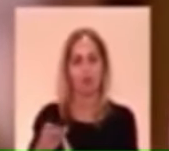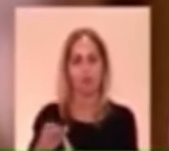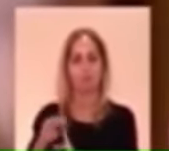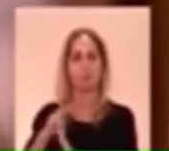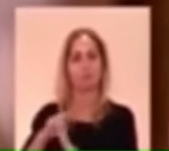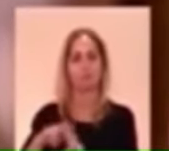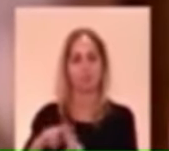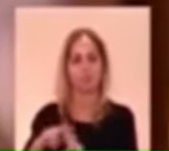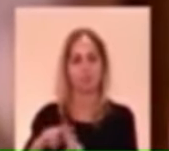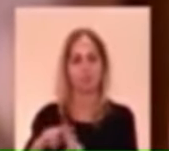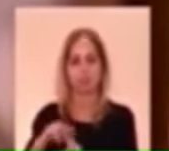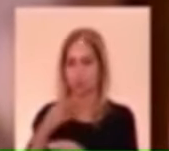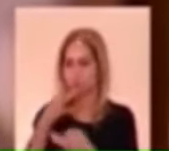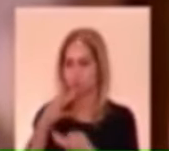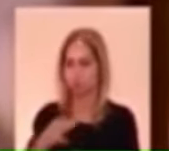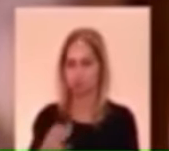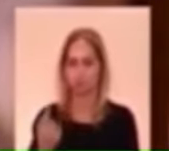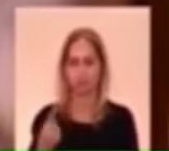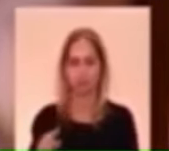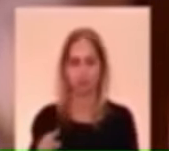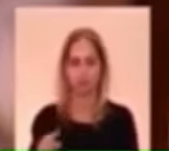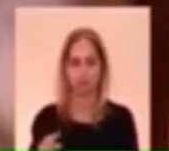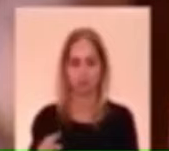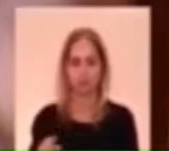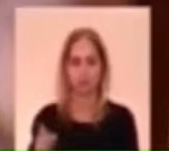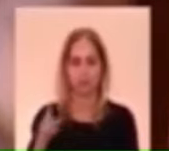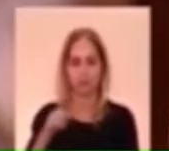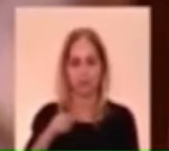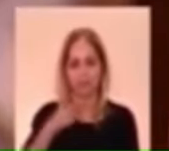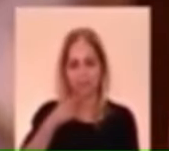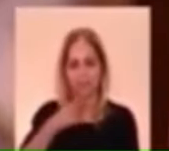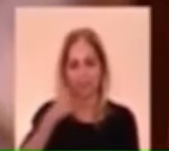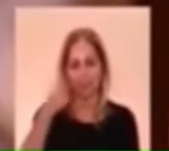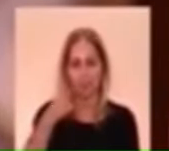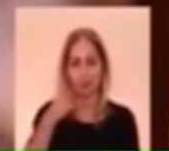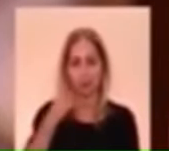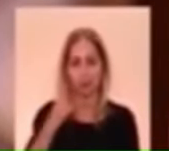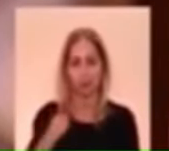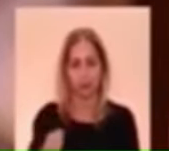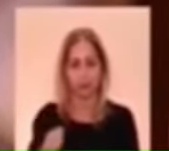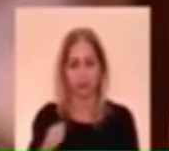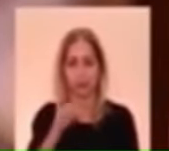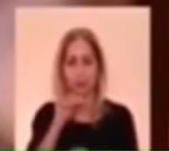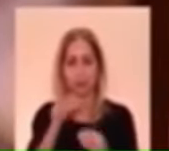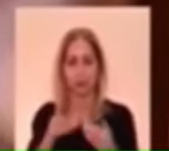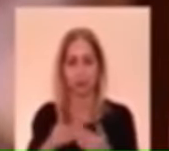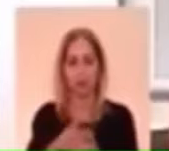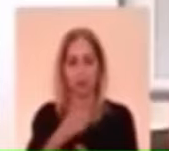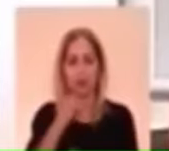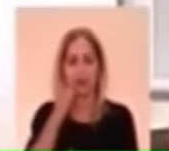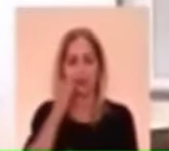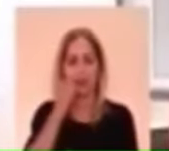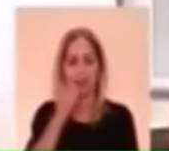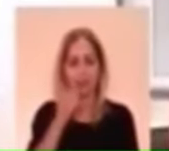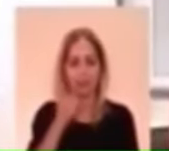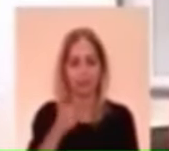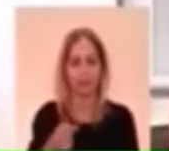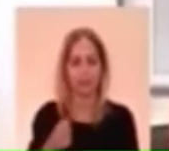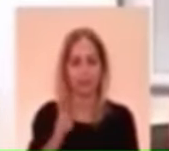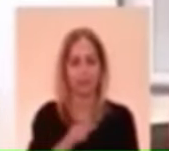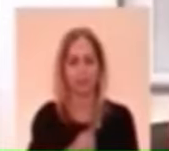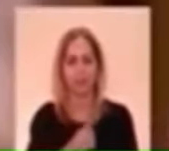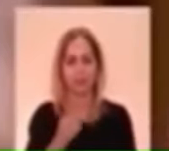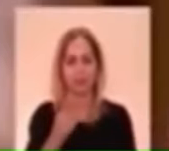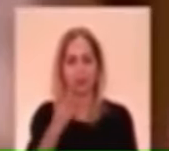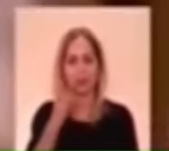dessa questão e em 1998 foi aprovada por unanimidade uma lei que alterou o acesso